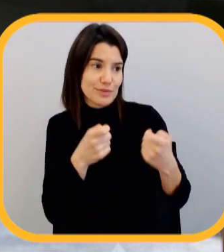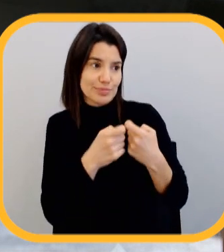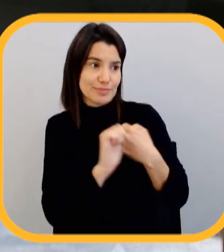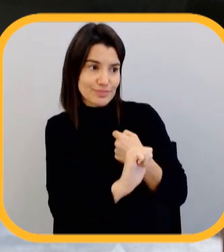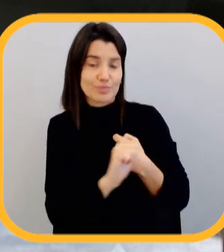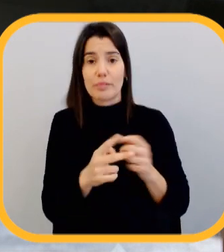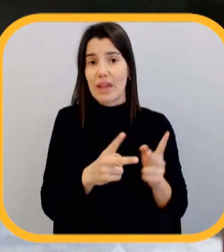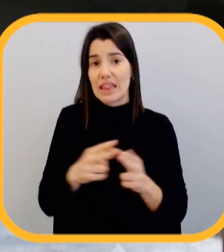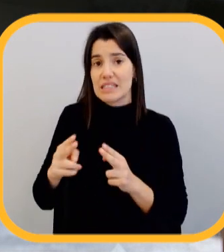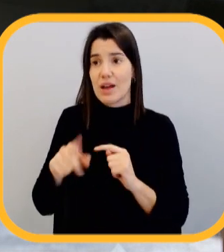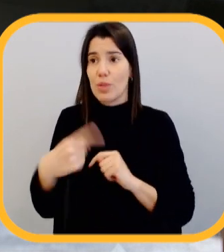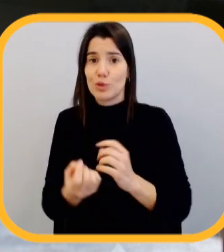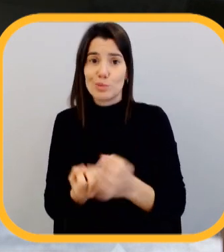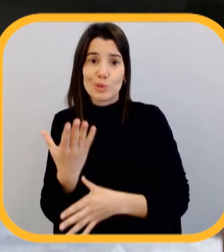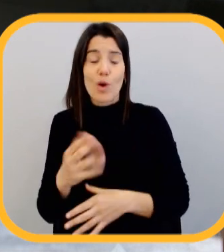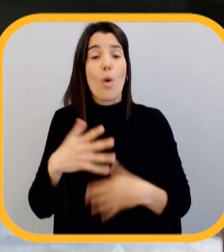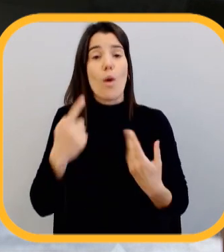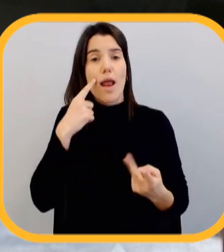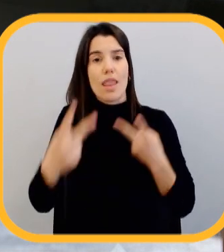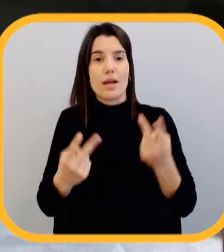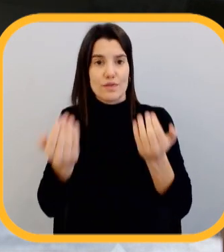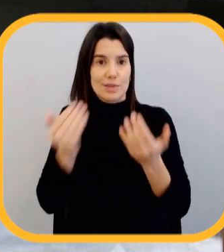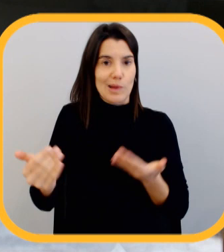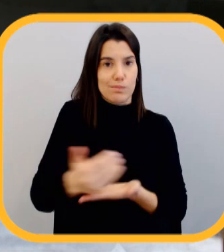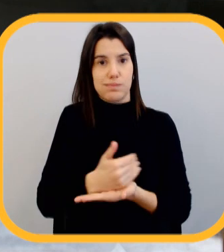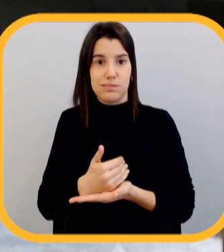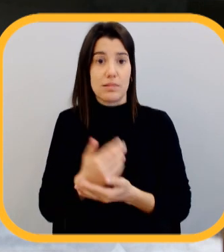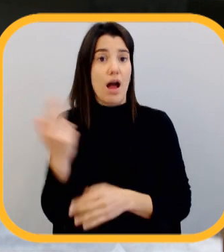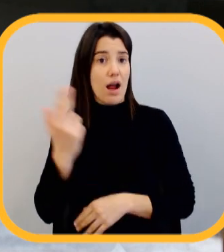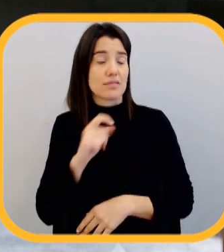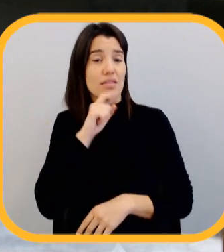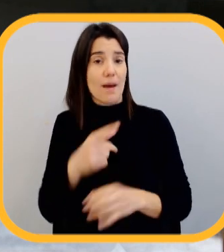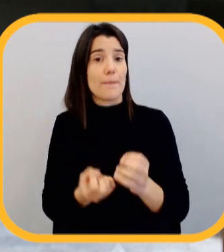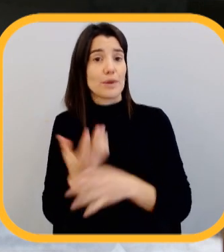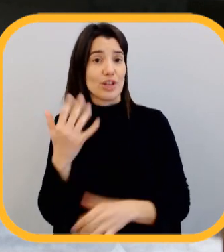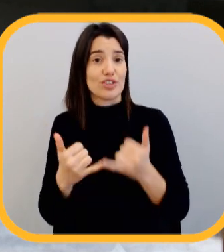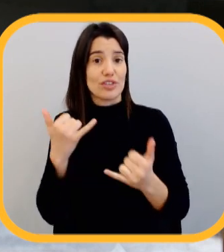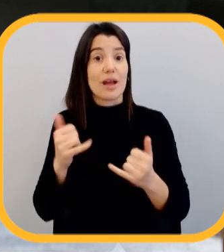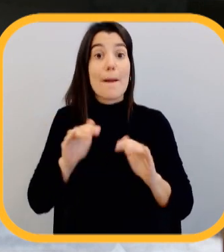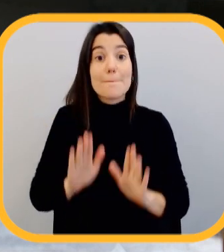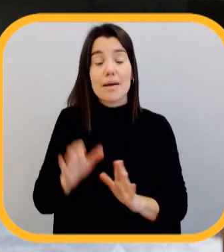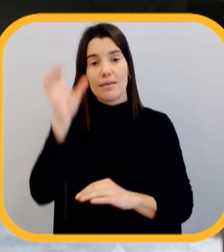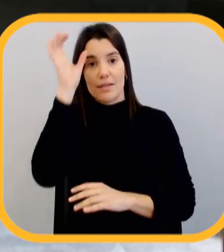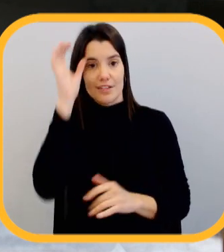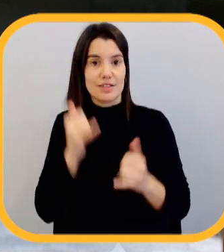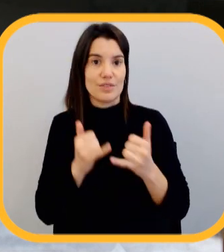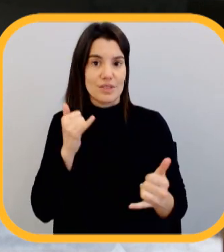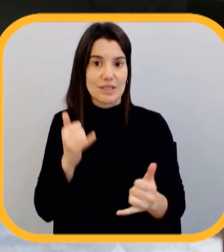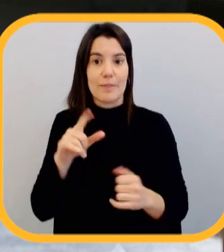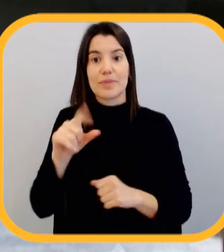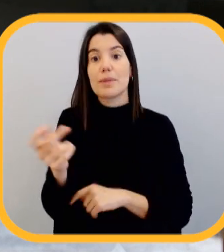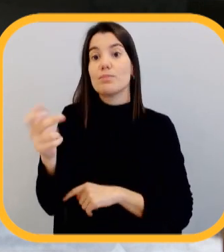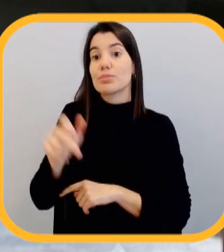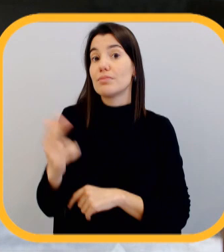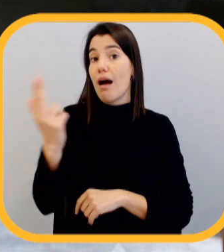na edição e pós-produção ou na análise de dados. A arte pode ser produzida digitalmente, mas com esta utilização da inteligência